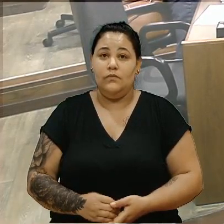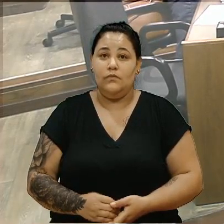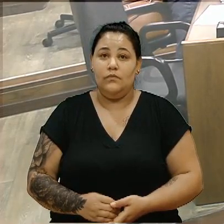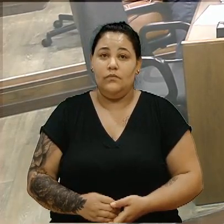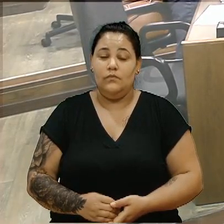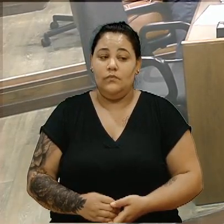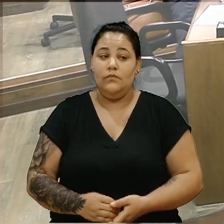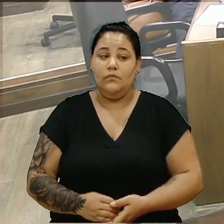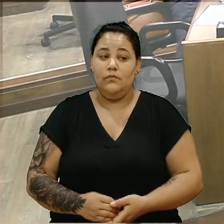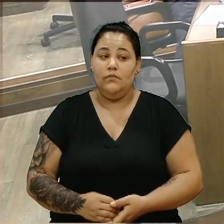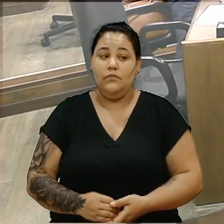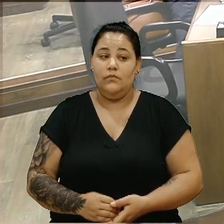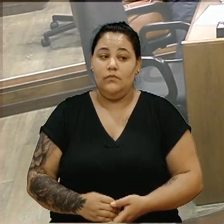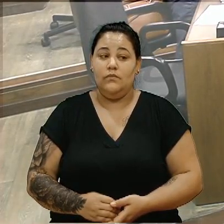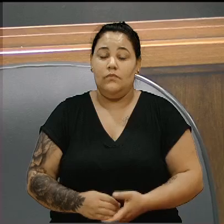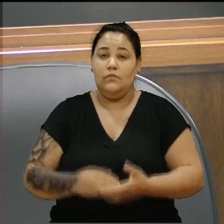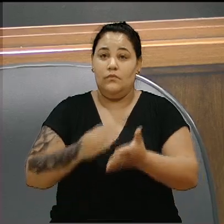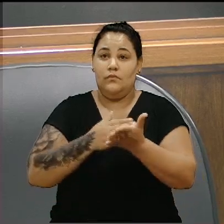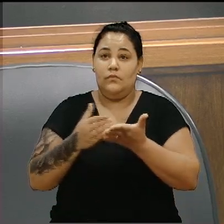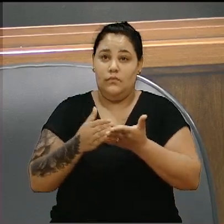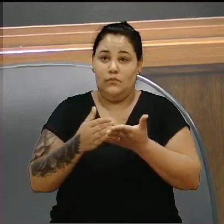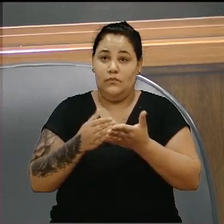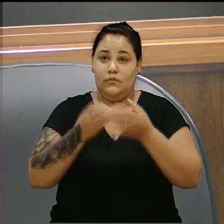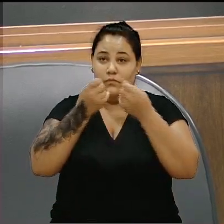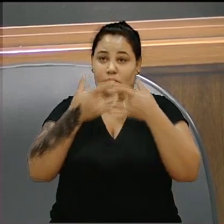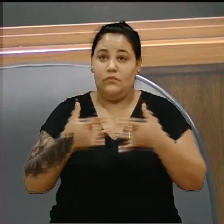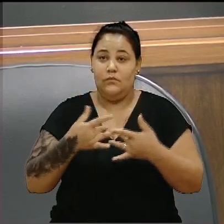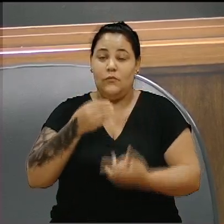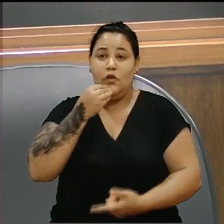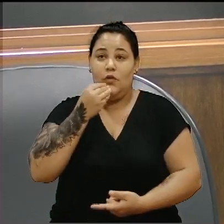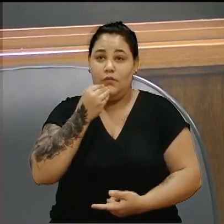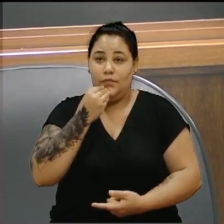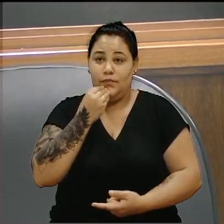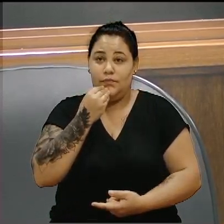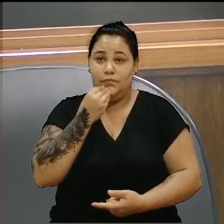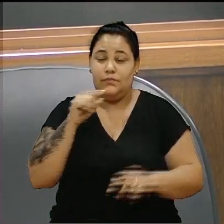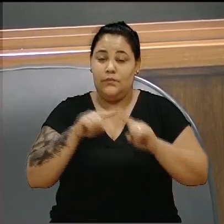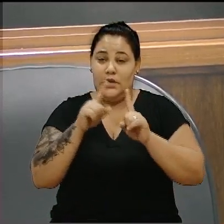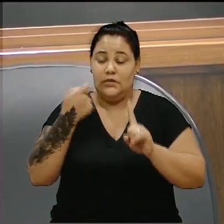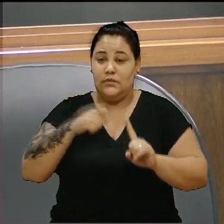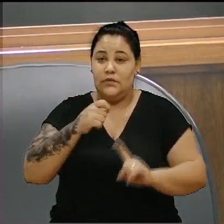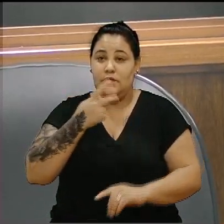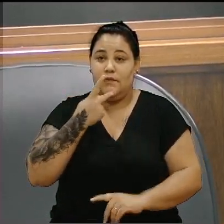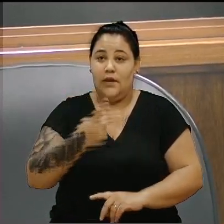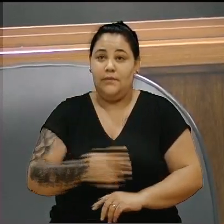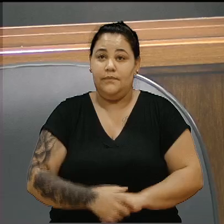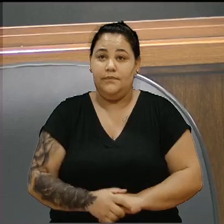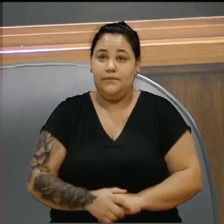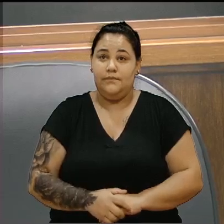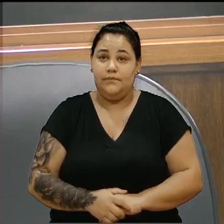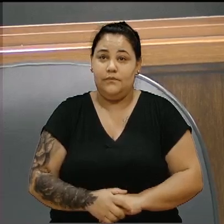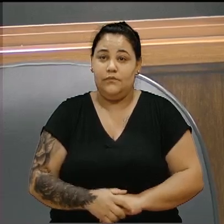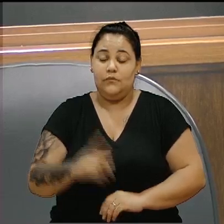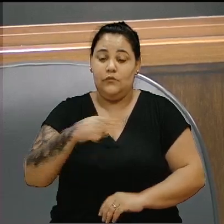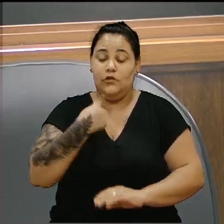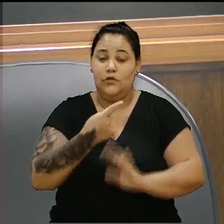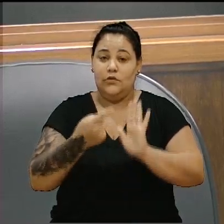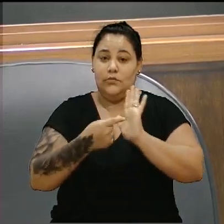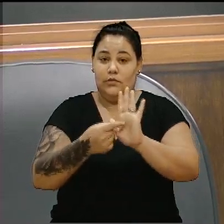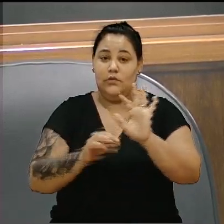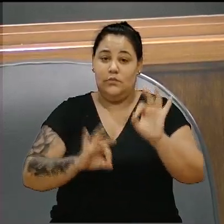acho que explicando uma coisa que é óbvia, mas que talvez seja necessária falar. Quando nós apresentamos